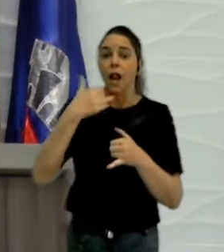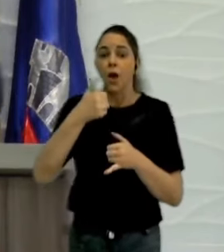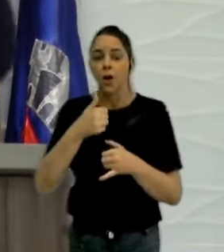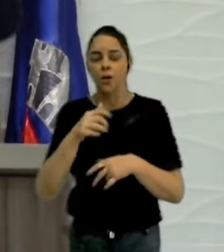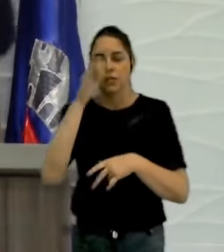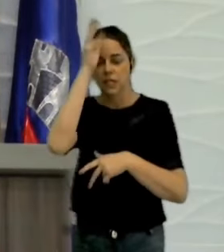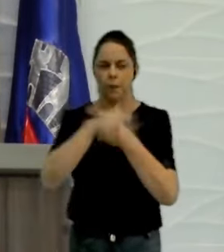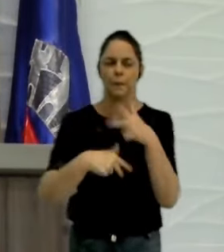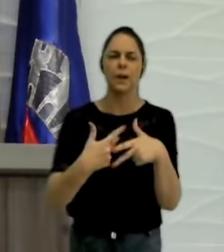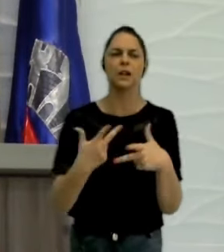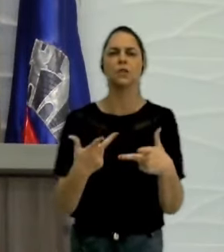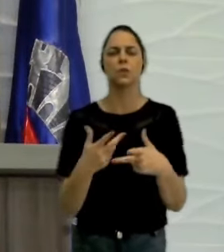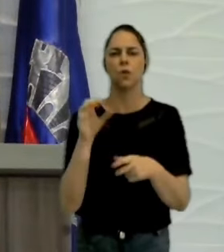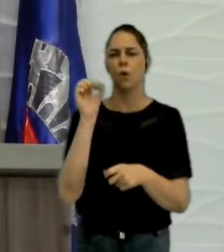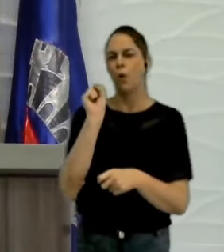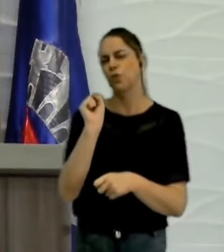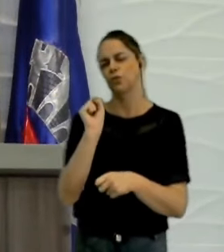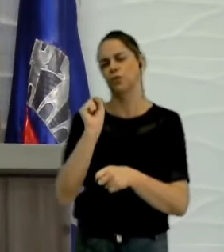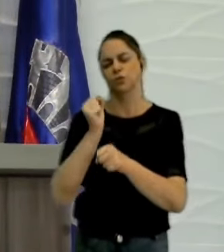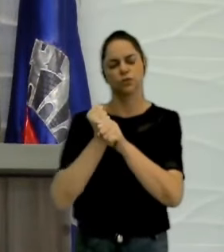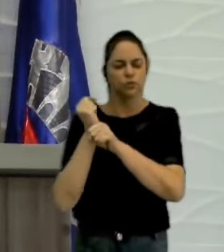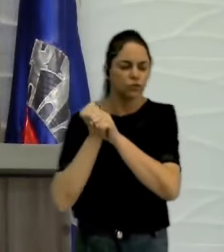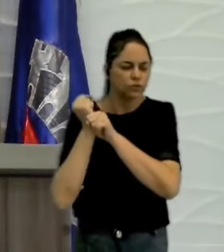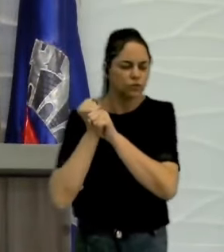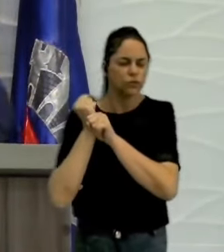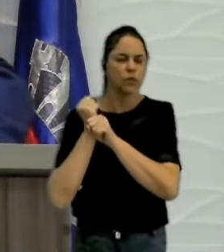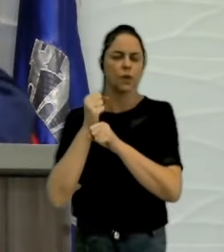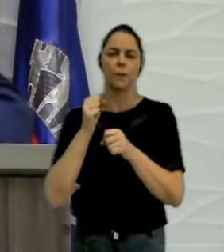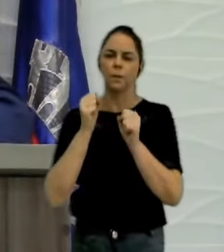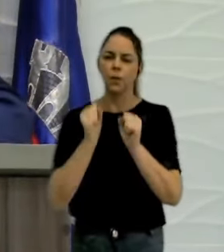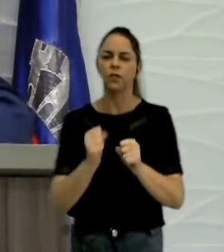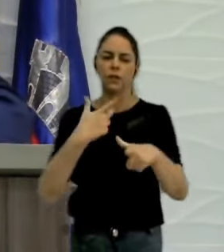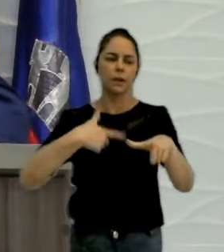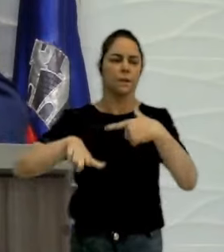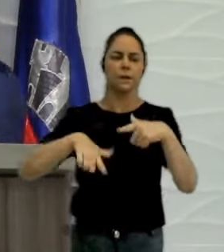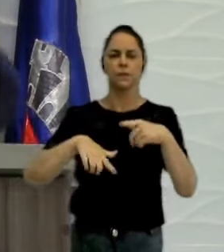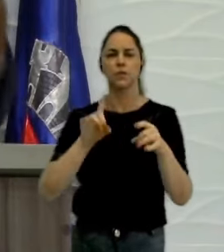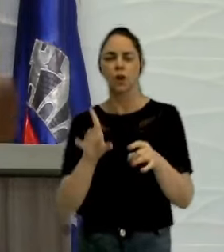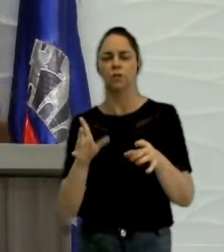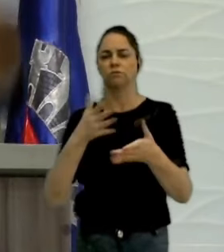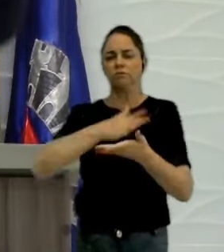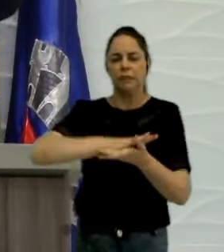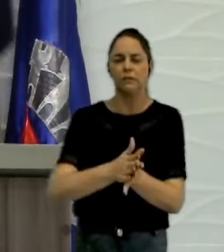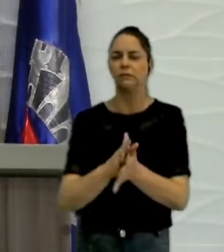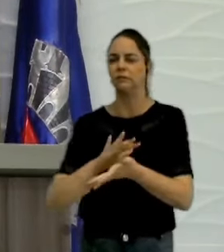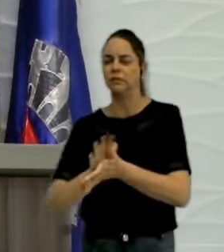Bento. Passaram 8 anos no poder, só destruindo. Está aí